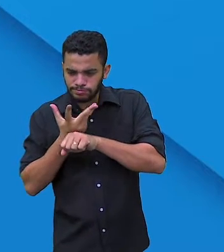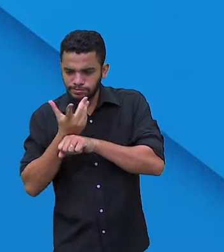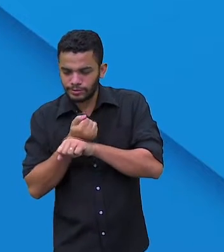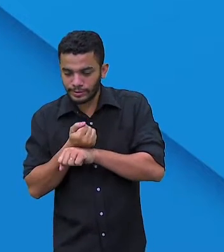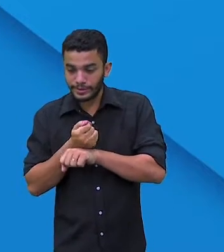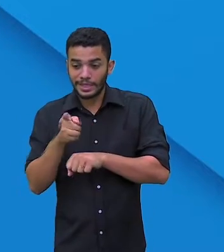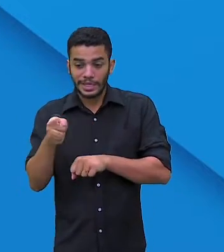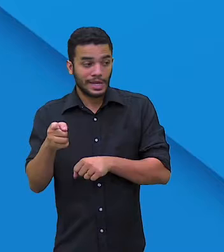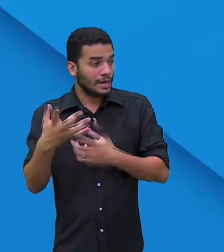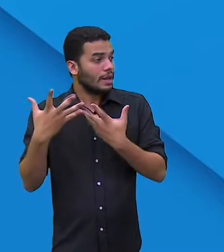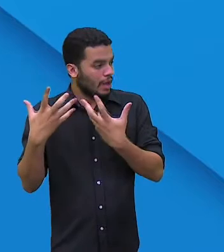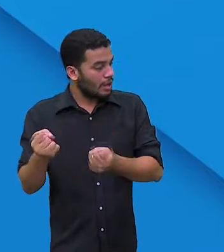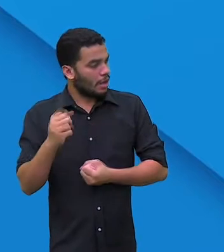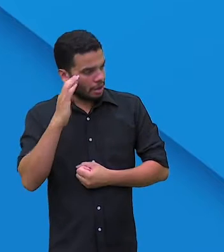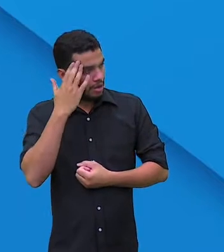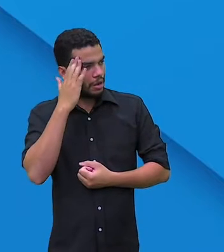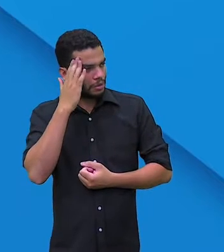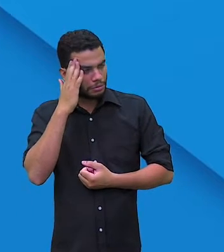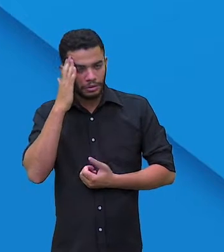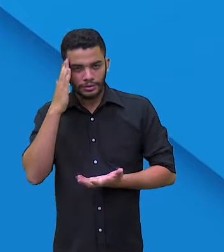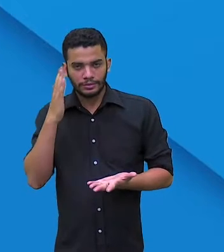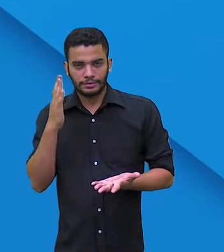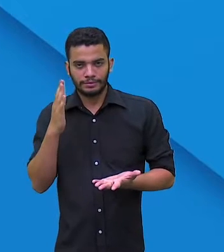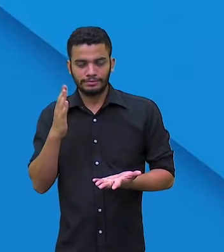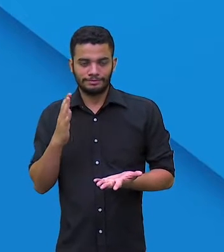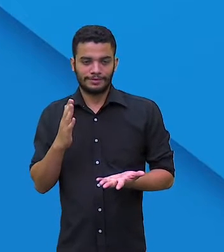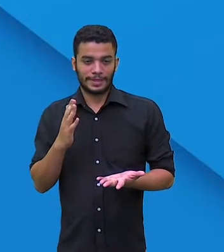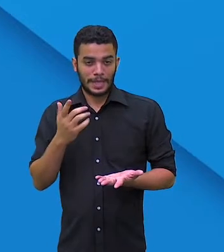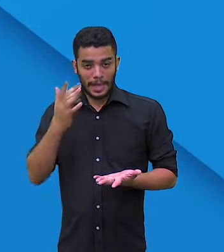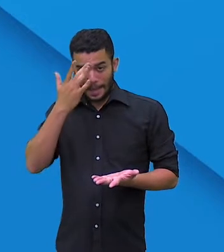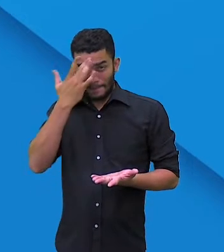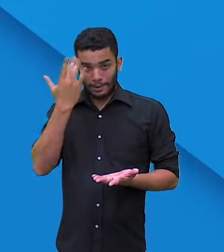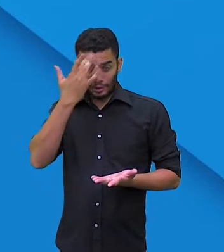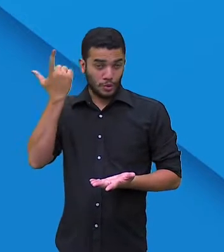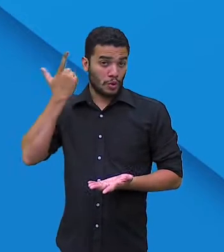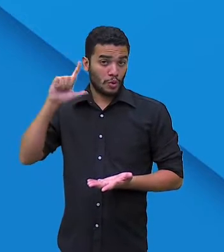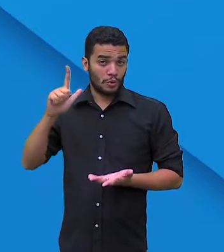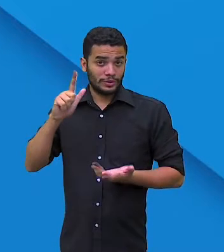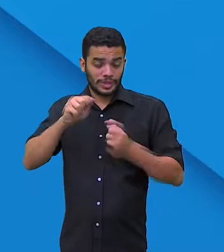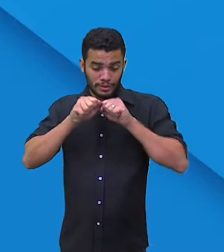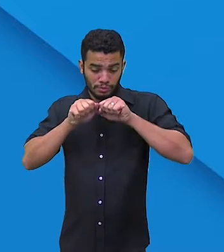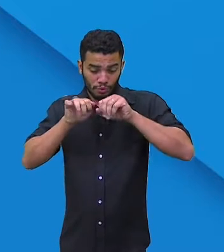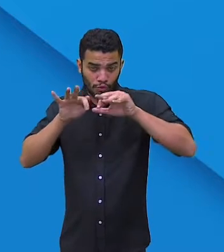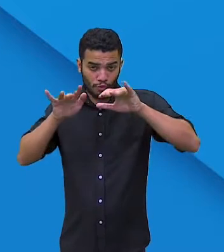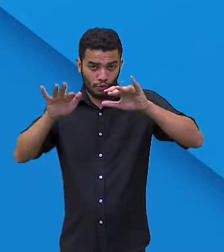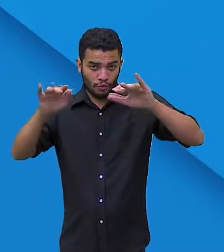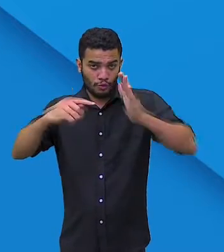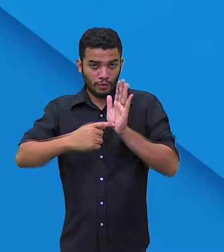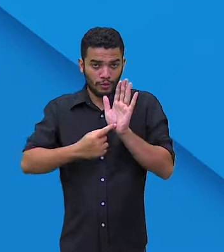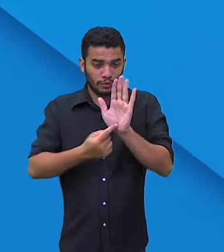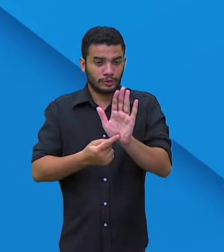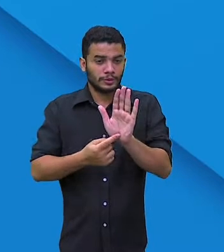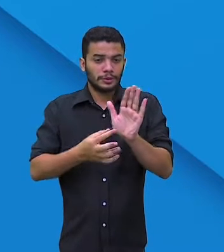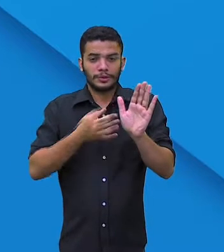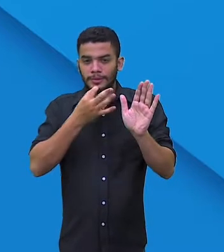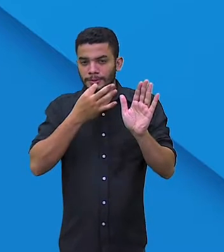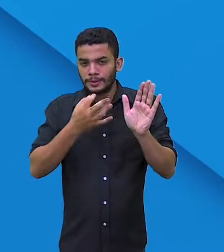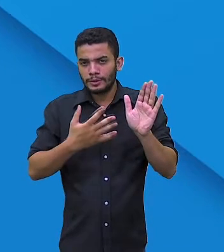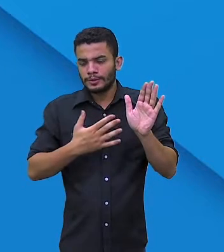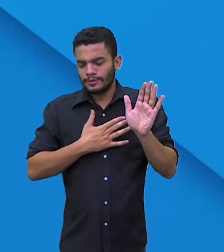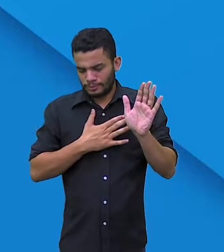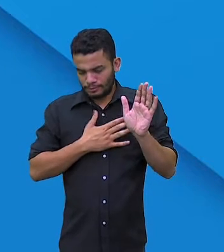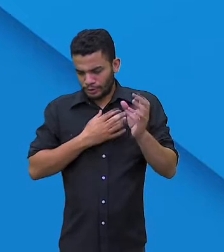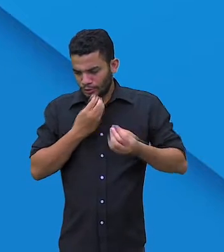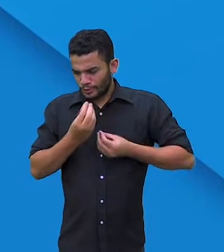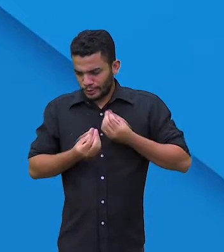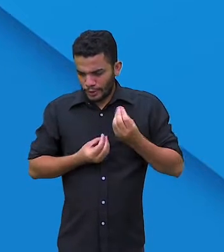você acredita nisso e que você vai conseguir transmitir da mesma forma aí para quem está lendo o seu artigo, o